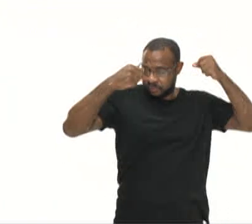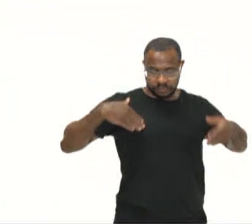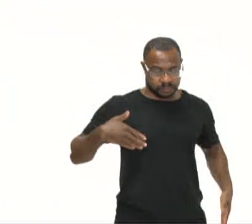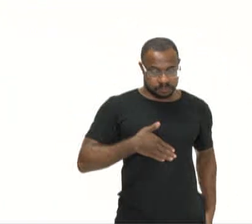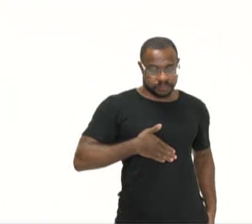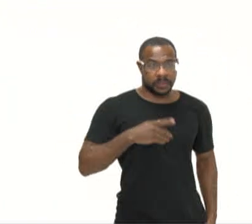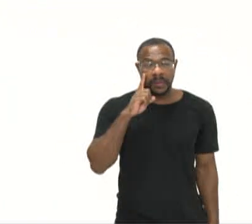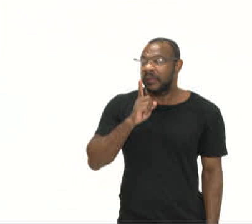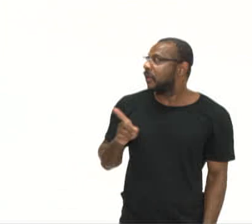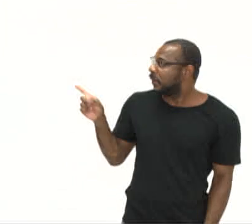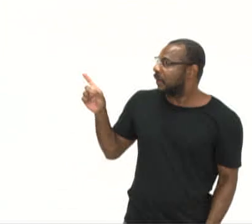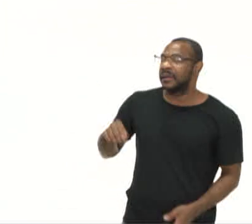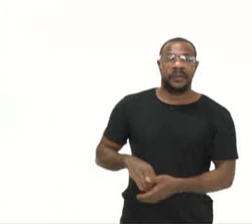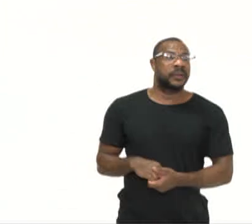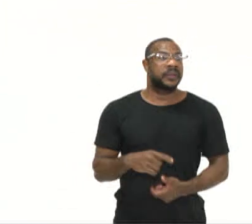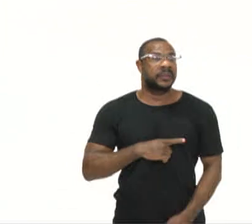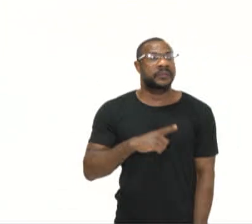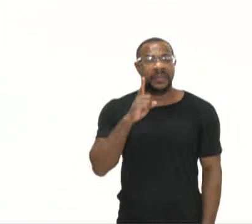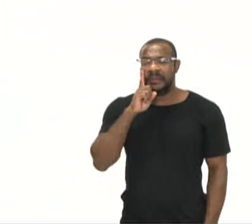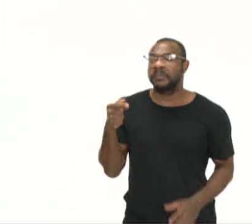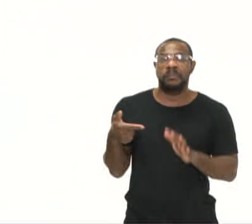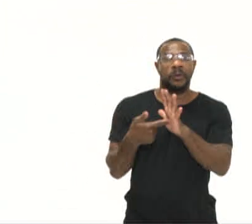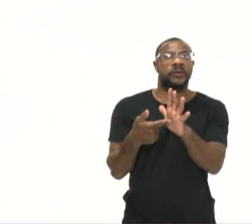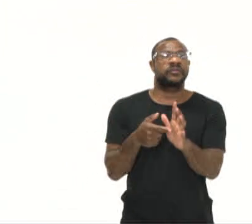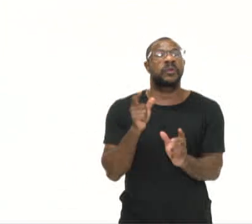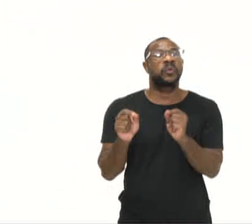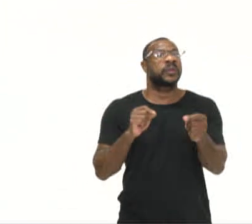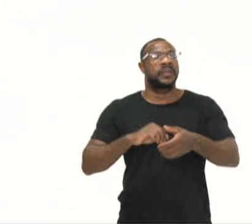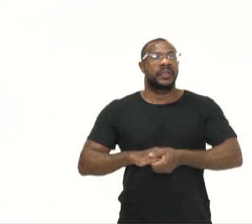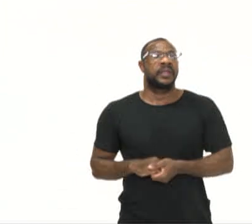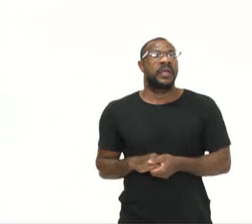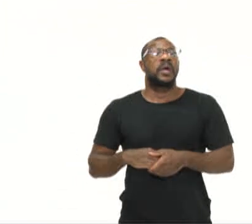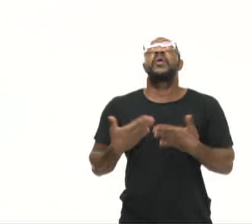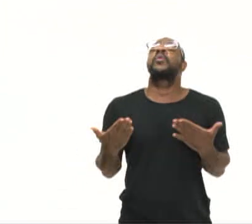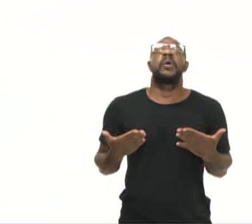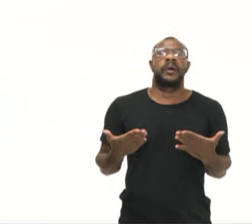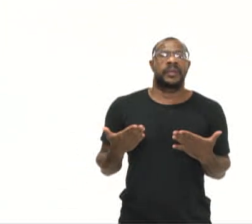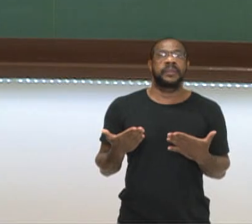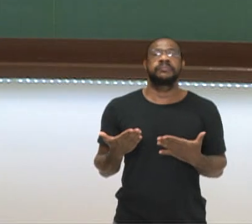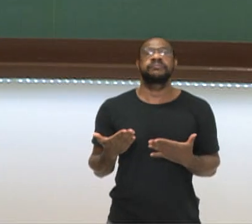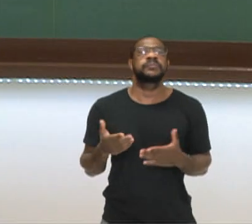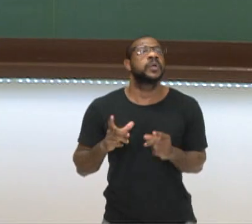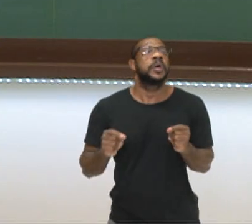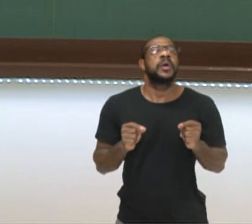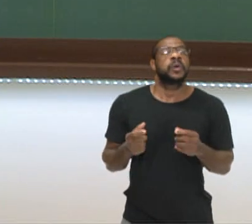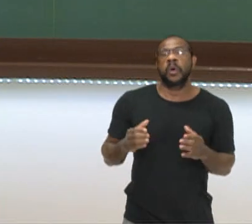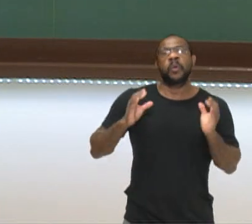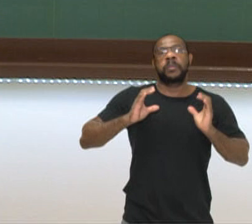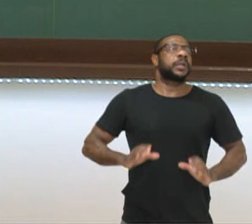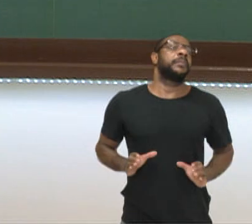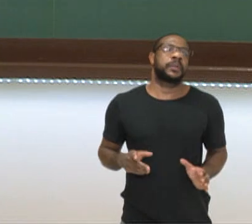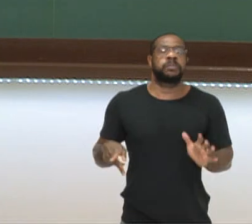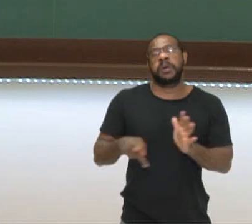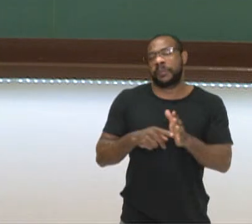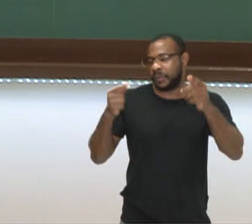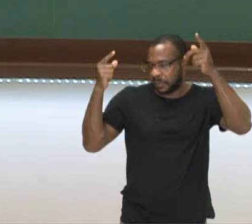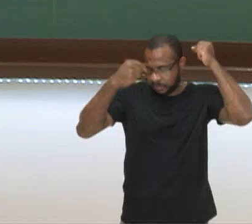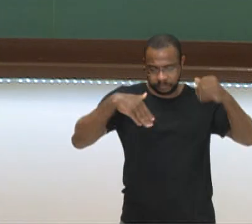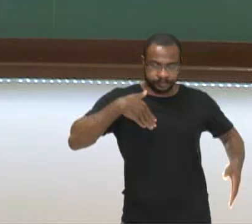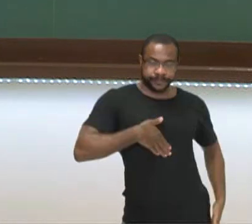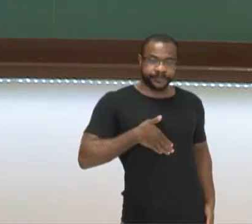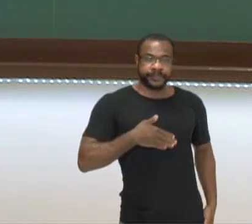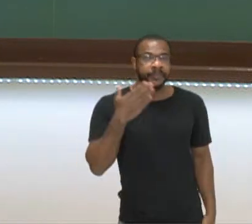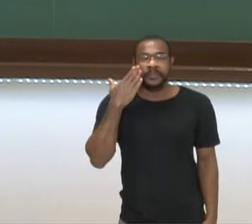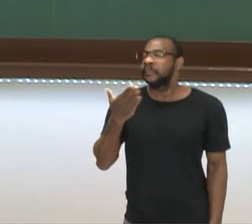em 1808, que vai mostrar um pouco então de qual era o posicionamento e como Napoleão Bonaparte